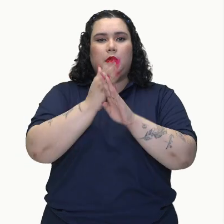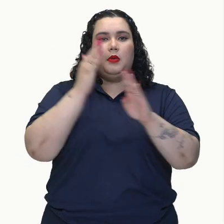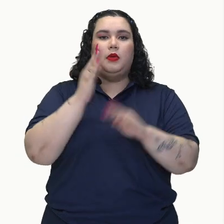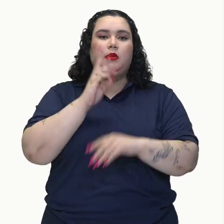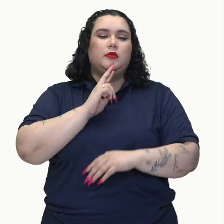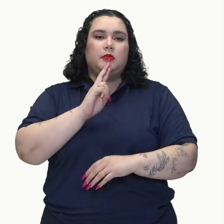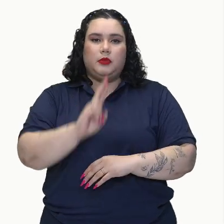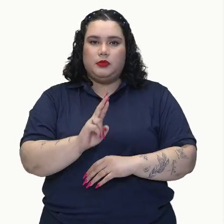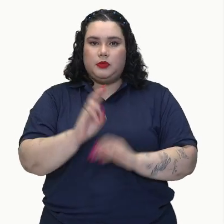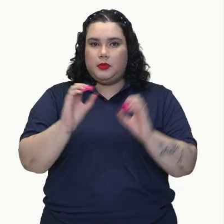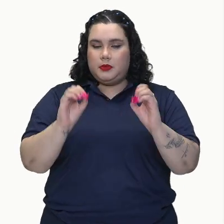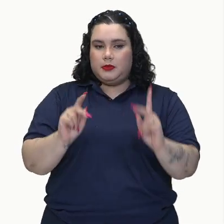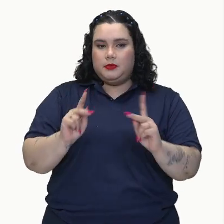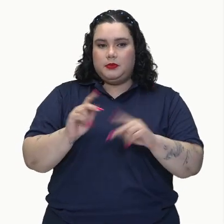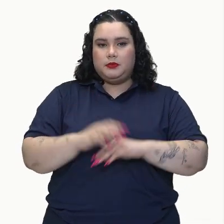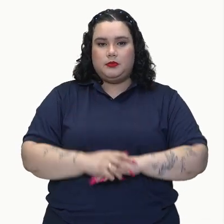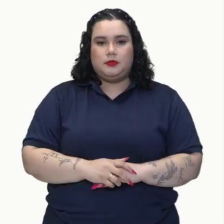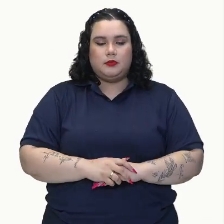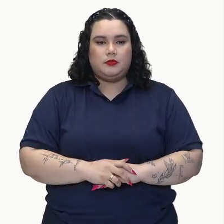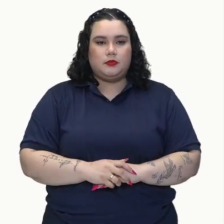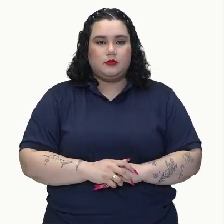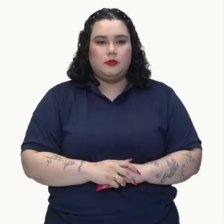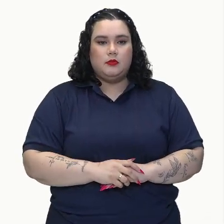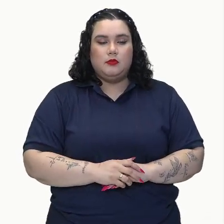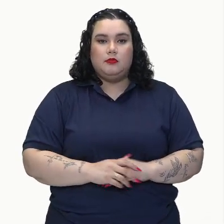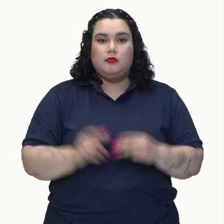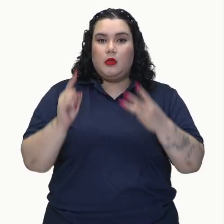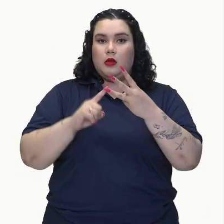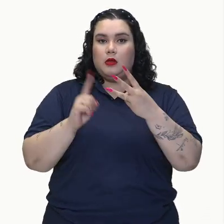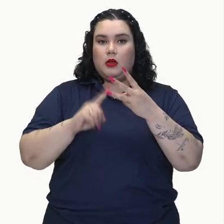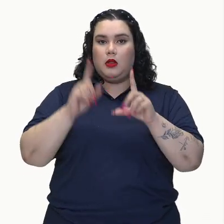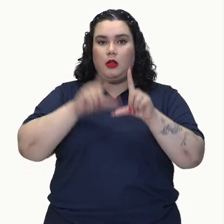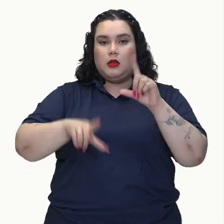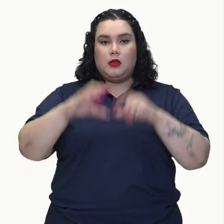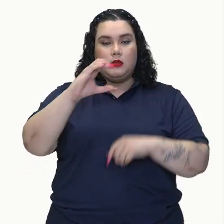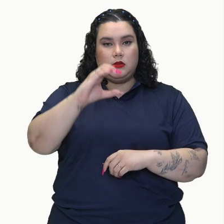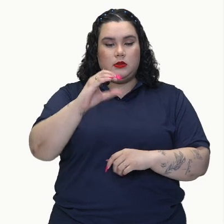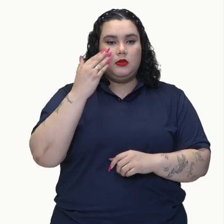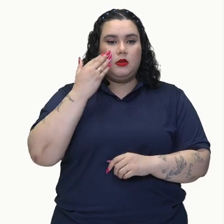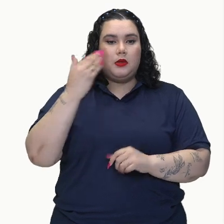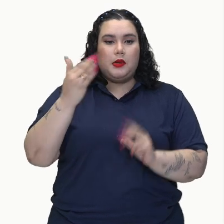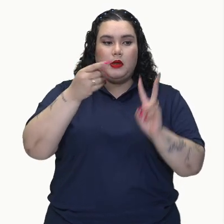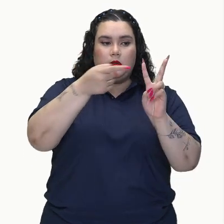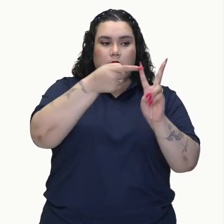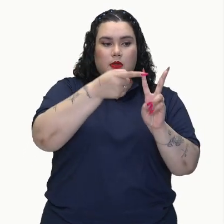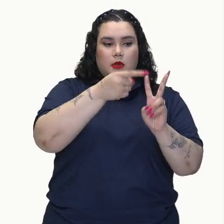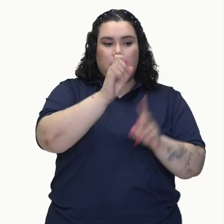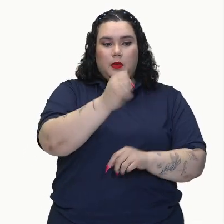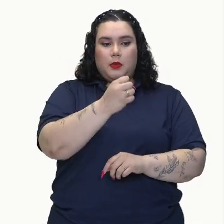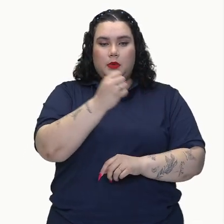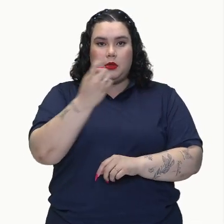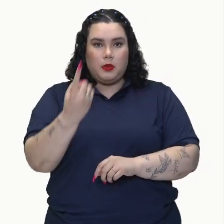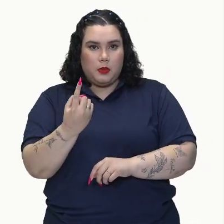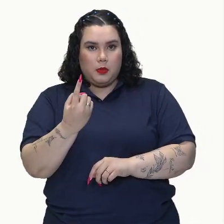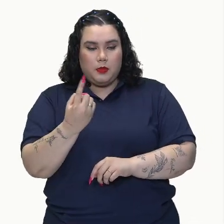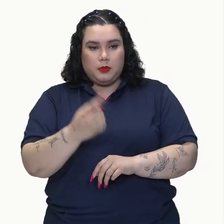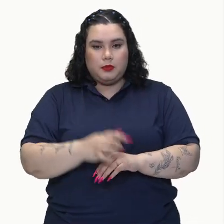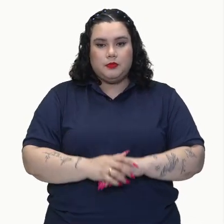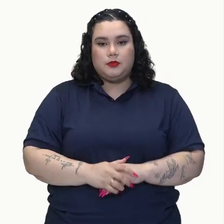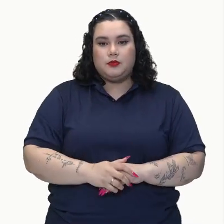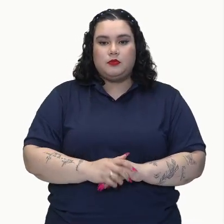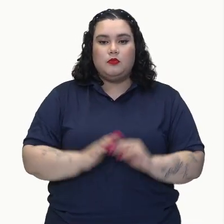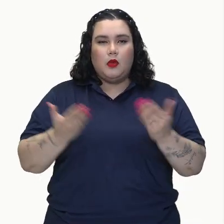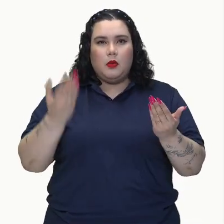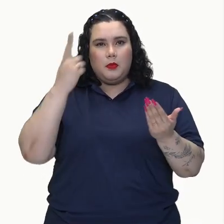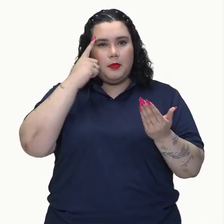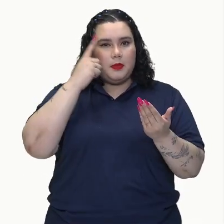valor. Ok? Na nossa queridíssima letra C, nós temos aqui raiz quadrada de 81. Vamos